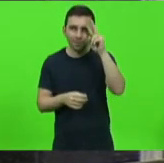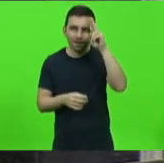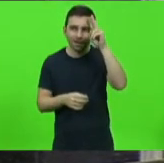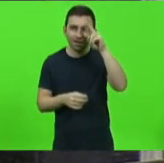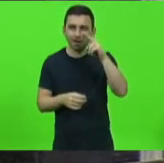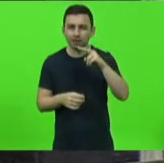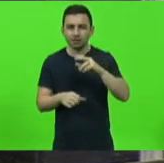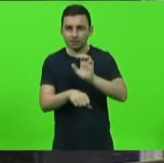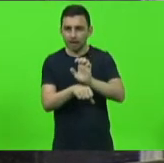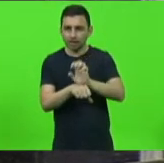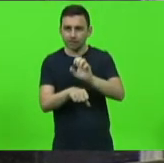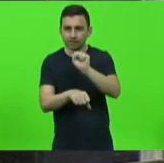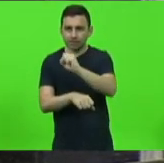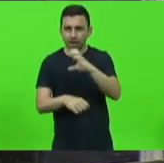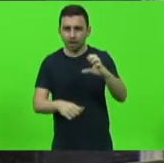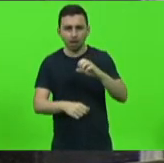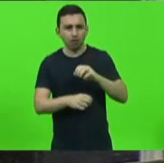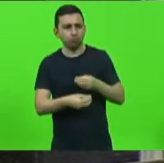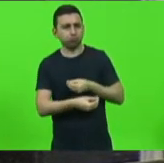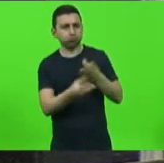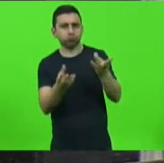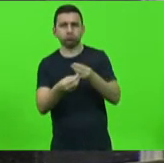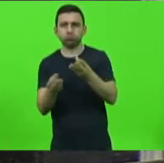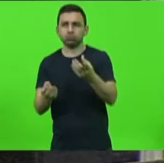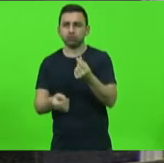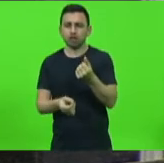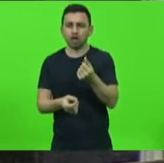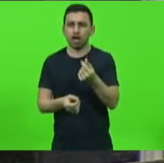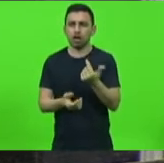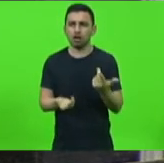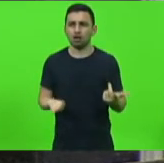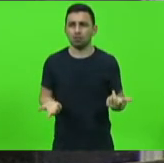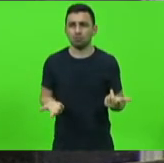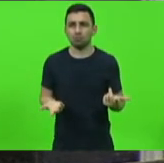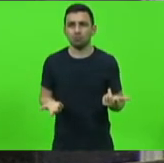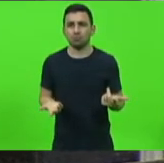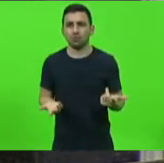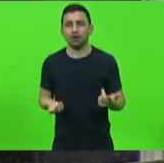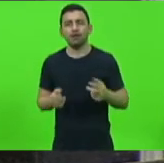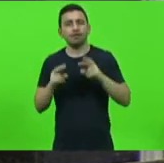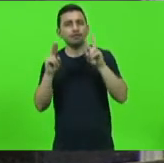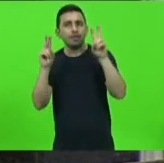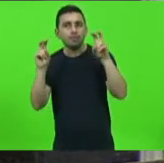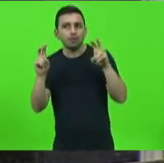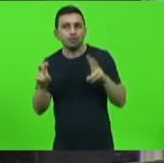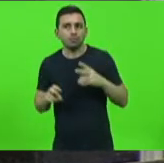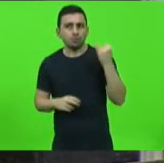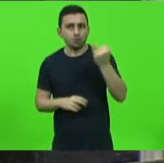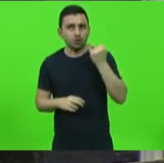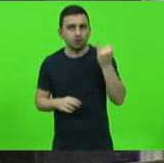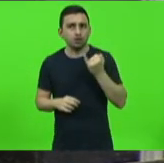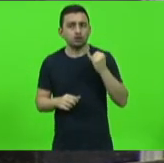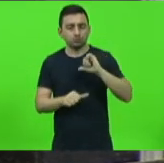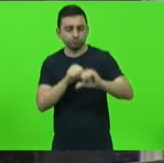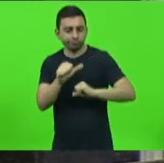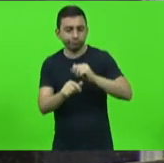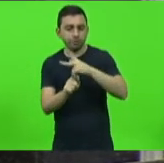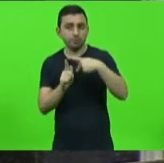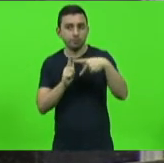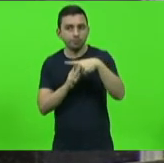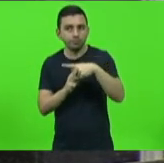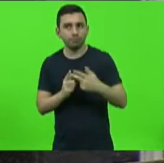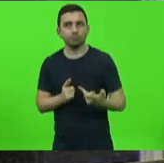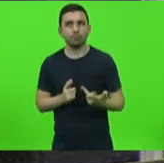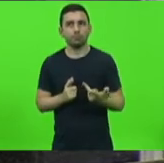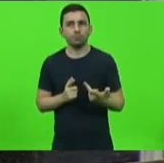Estado, nós debatendo temas importantes, principalmente lá atrás, que foi a reforma da Previdência.